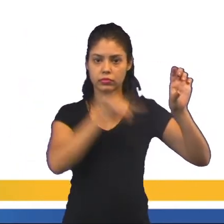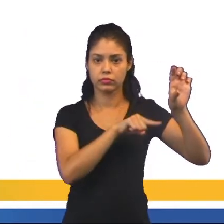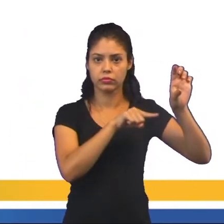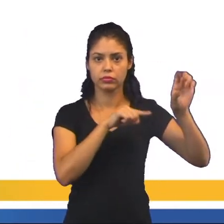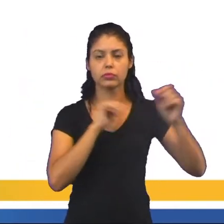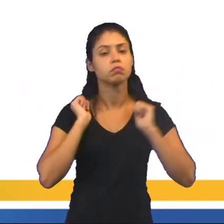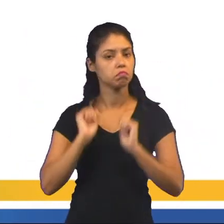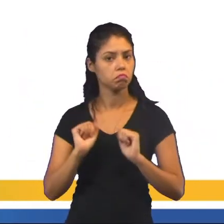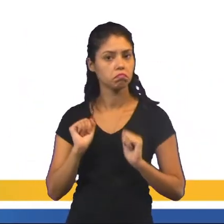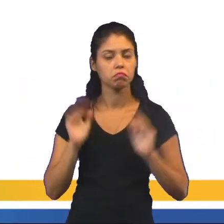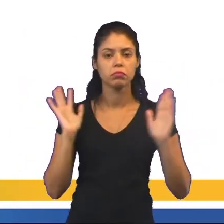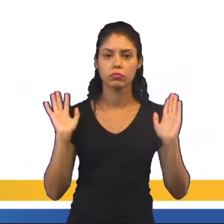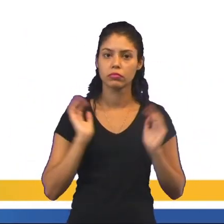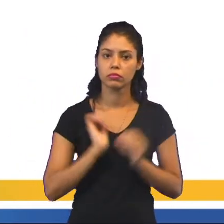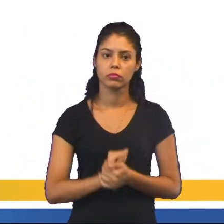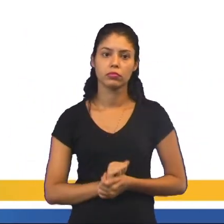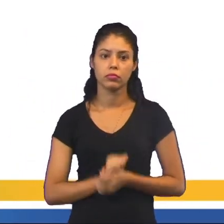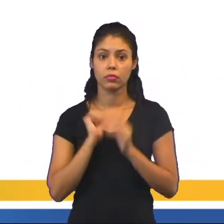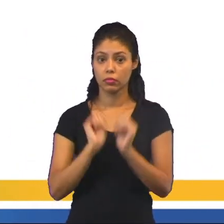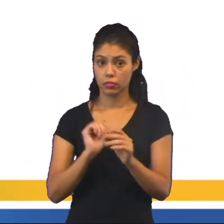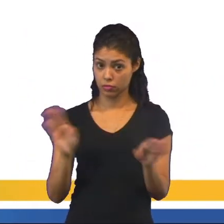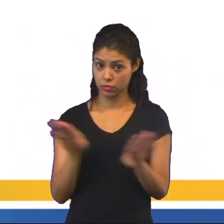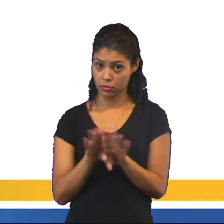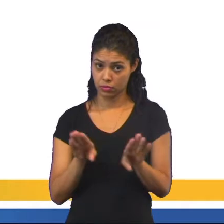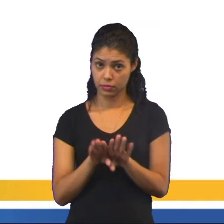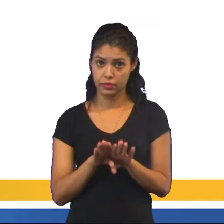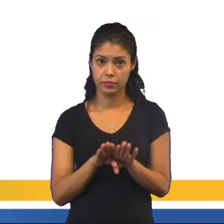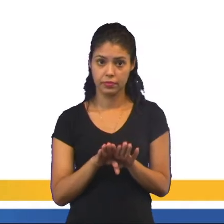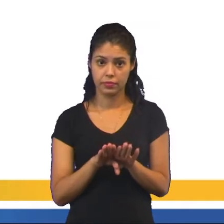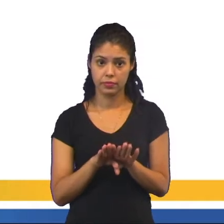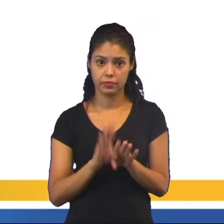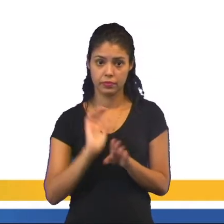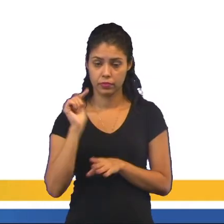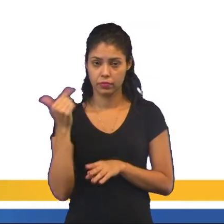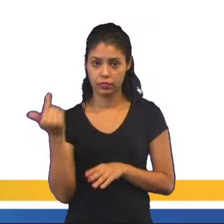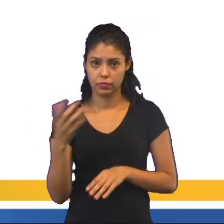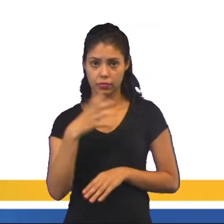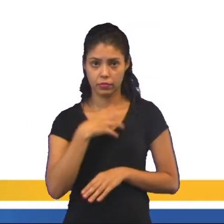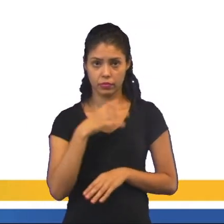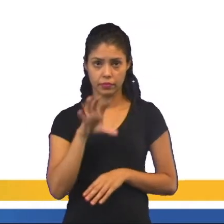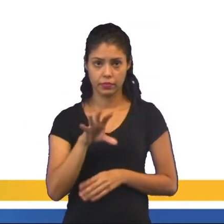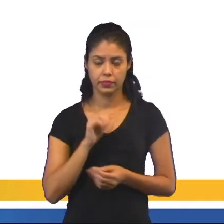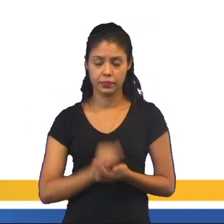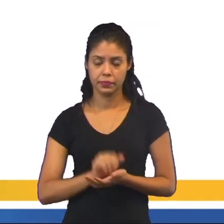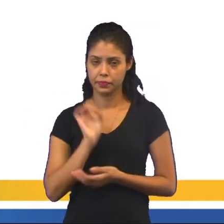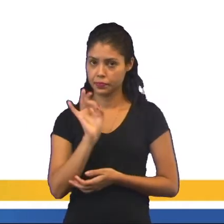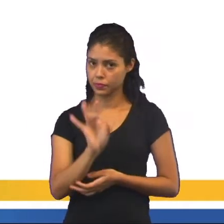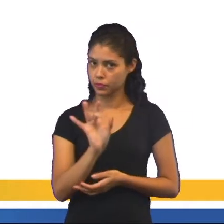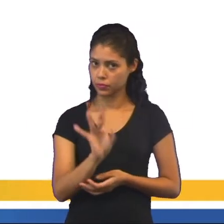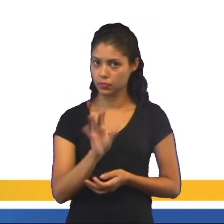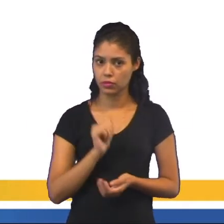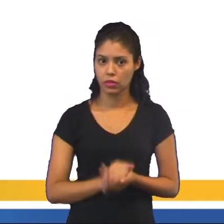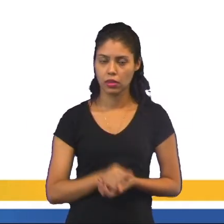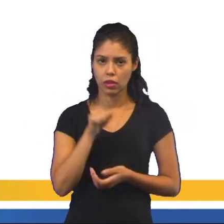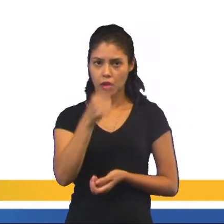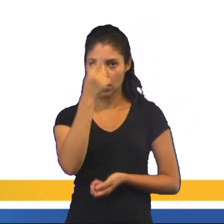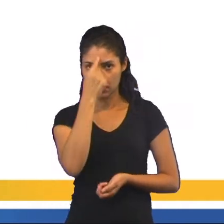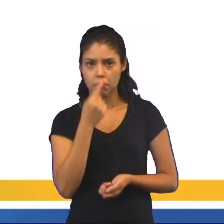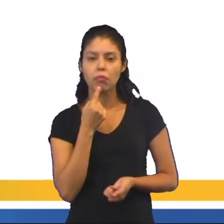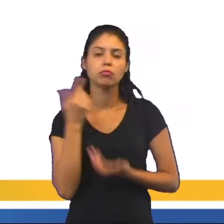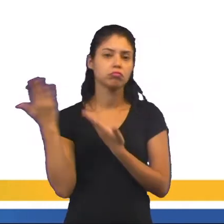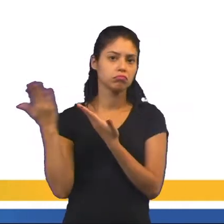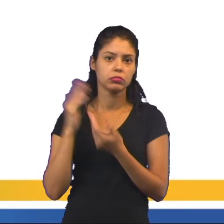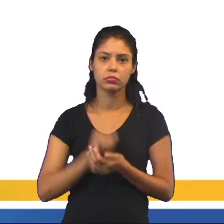perpendiculares? Pode, mas pode também vir em outro sentido, tá? Não é só nesse modelo